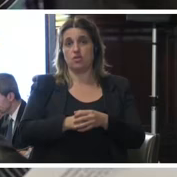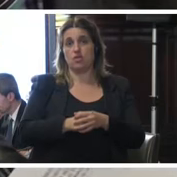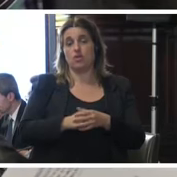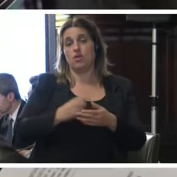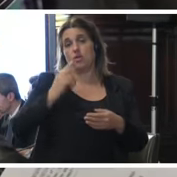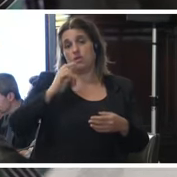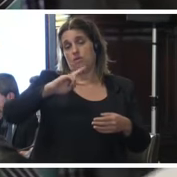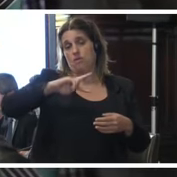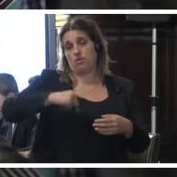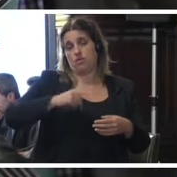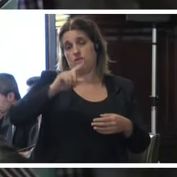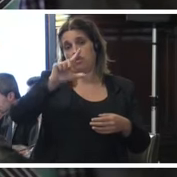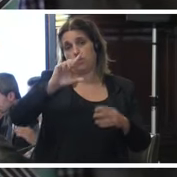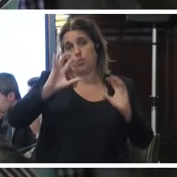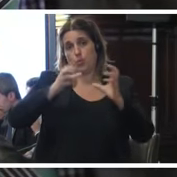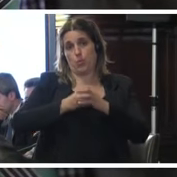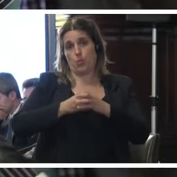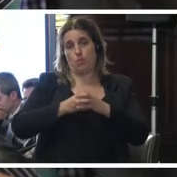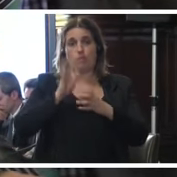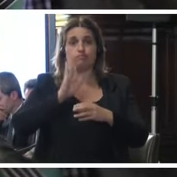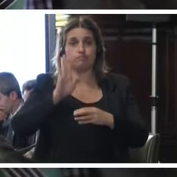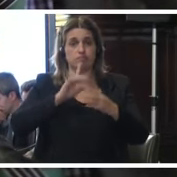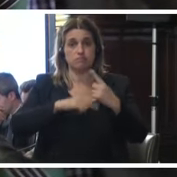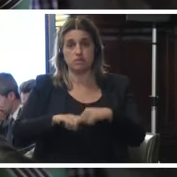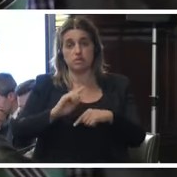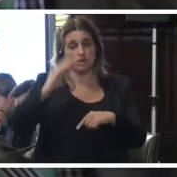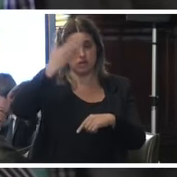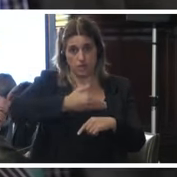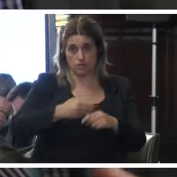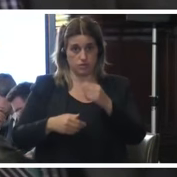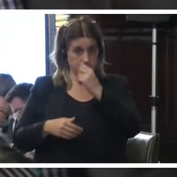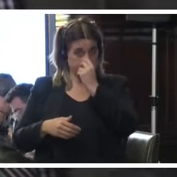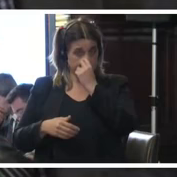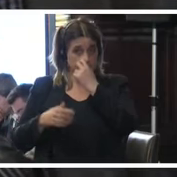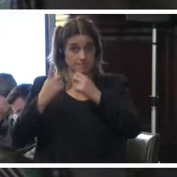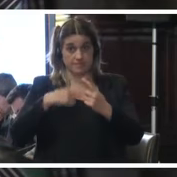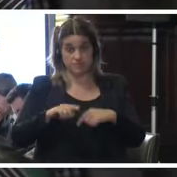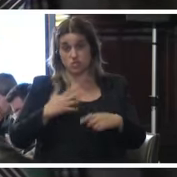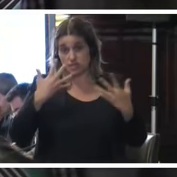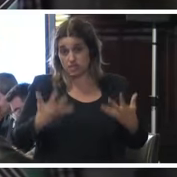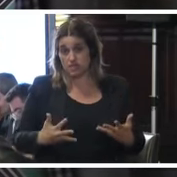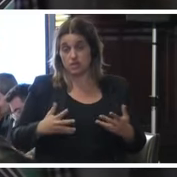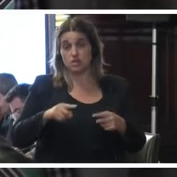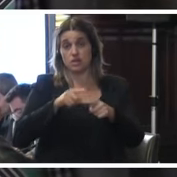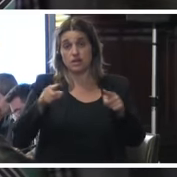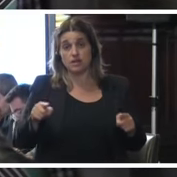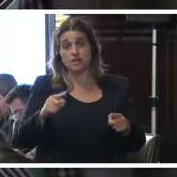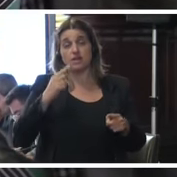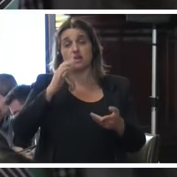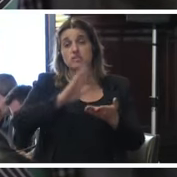africana. 2. Inviolabilidade domiciliar. Garantir a inviolabilidade domiciliar nos moldes da proteção